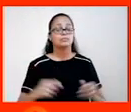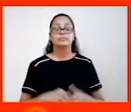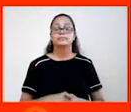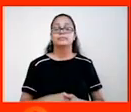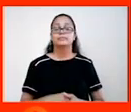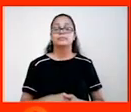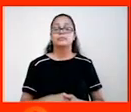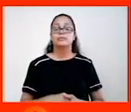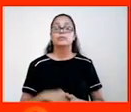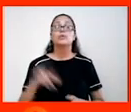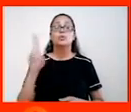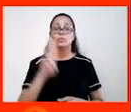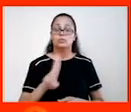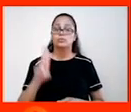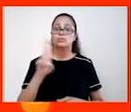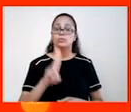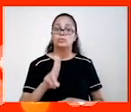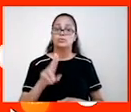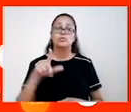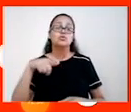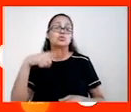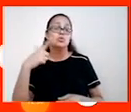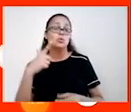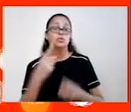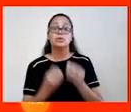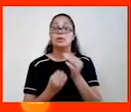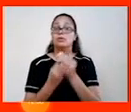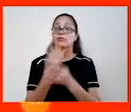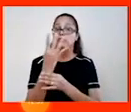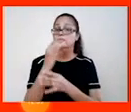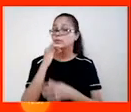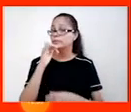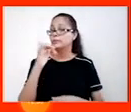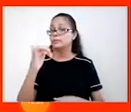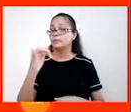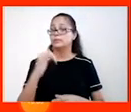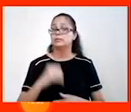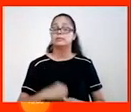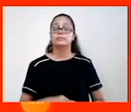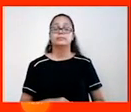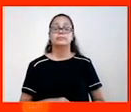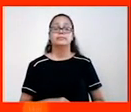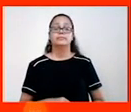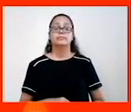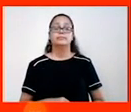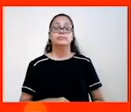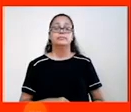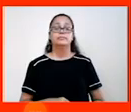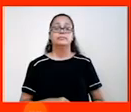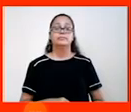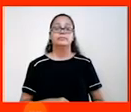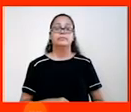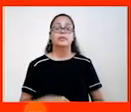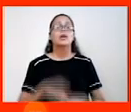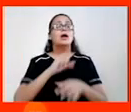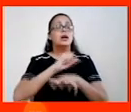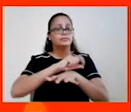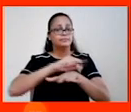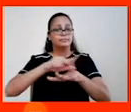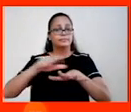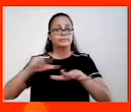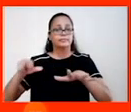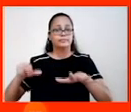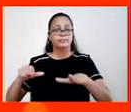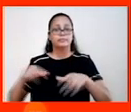de 2012, do consumo aí de outras fontes energéticas, certo? Então, a era da